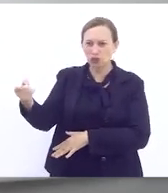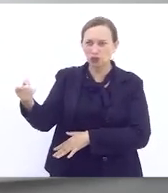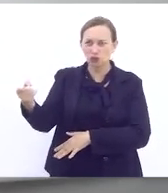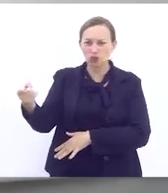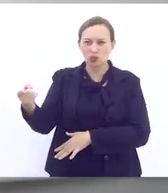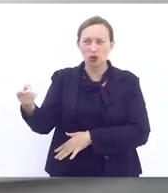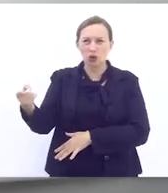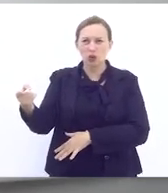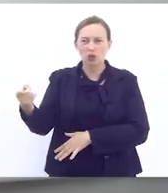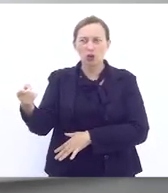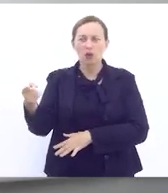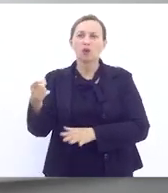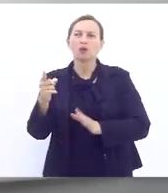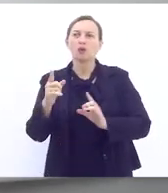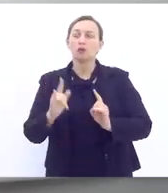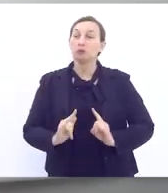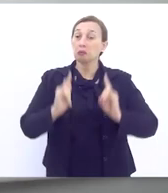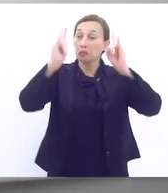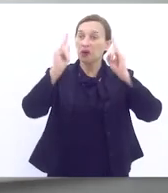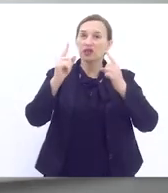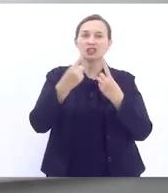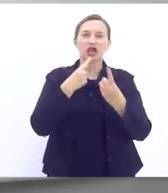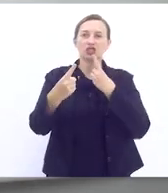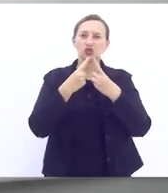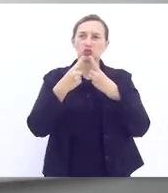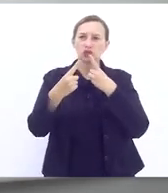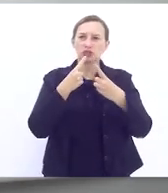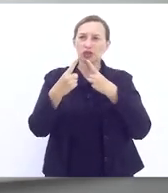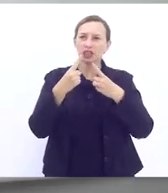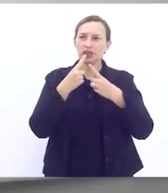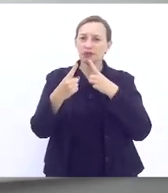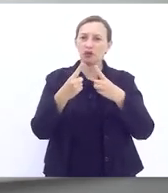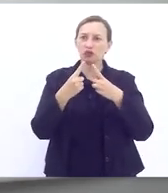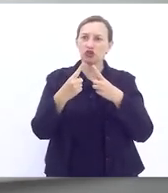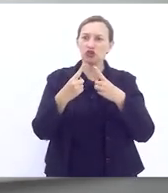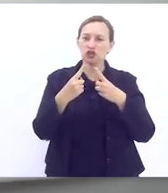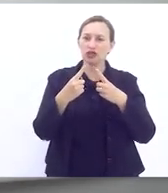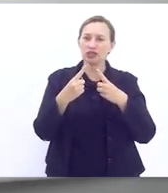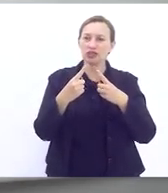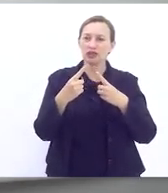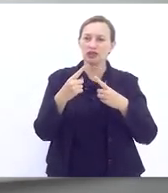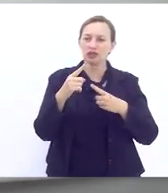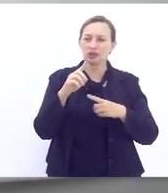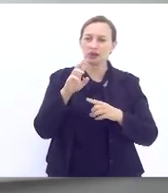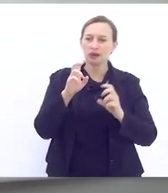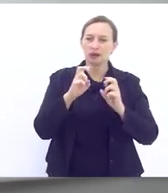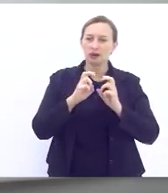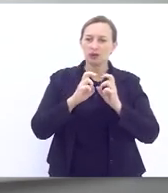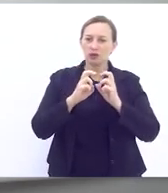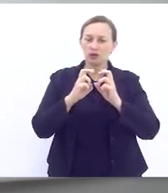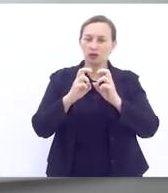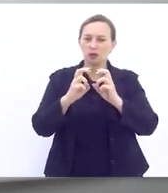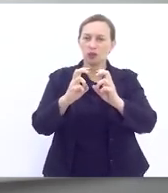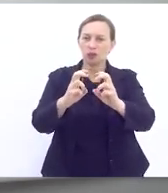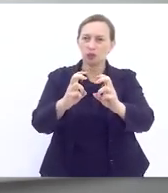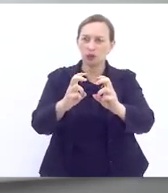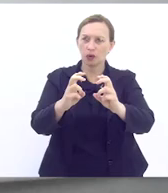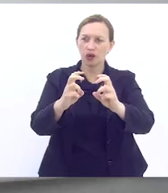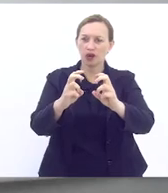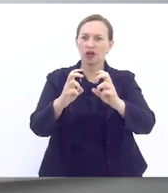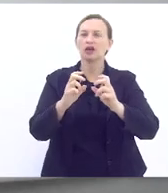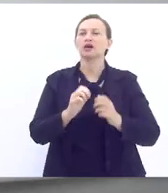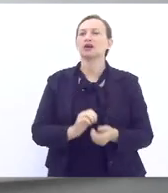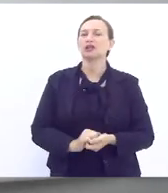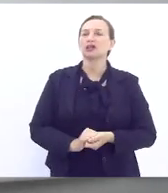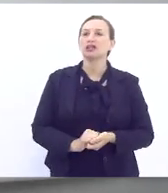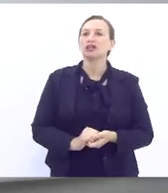prédio na discussão do Bom Dia de Santa Teresa que ele presidia naquele momento a comissão